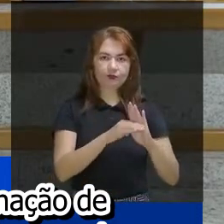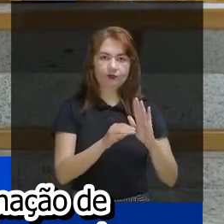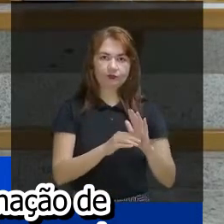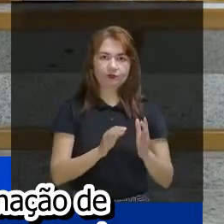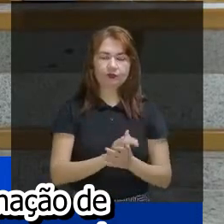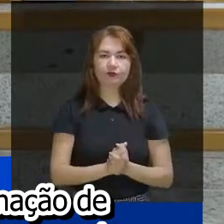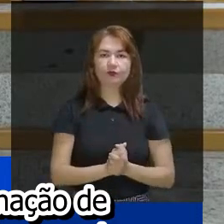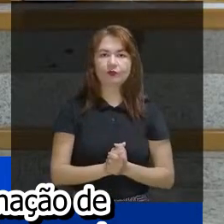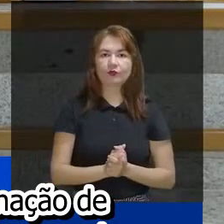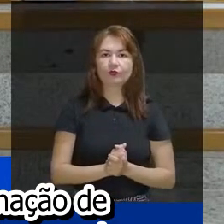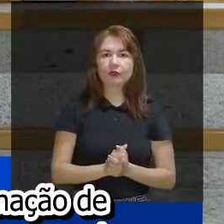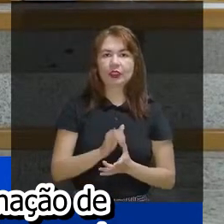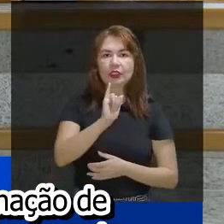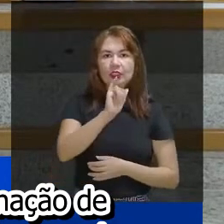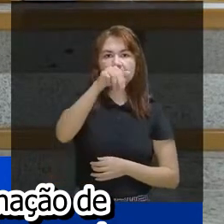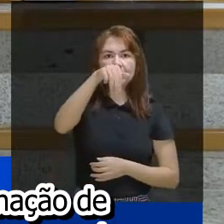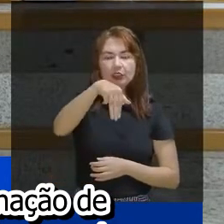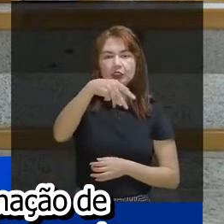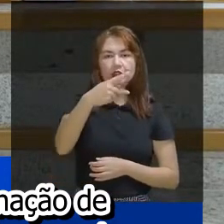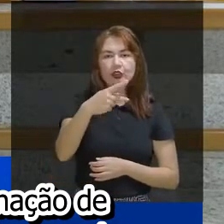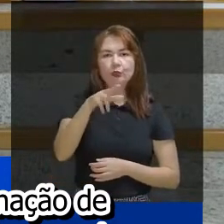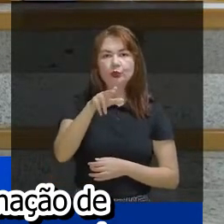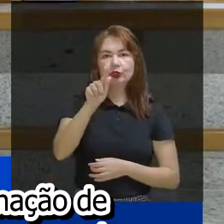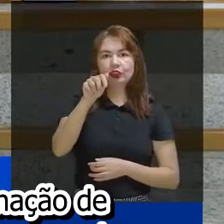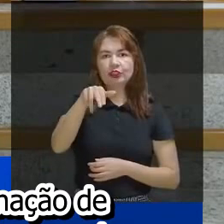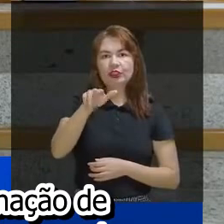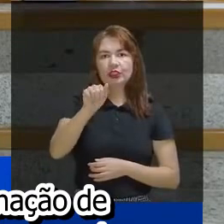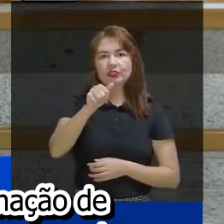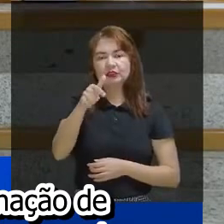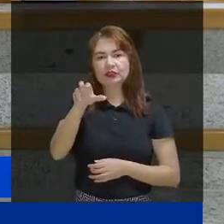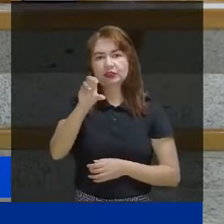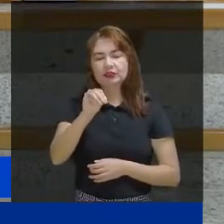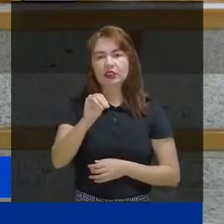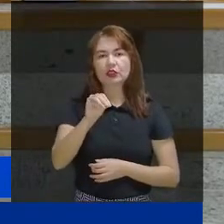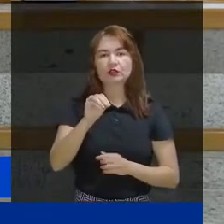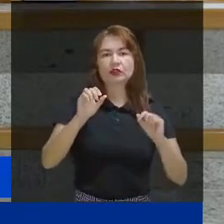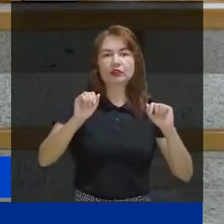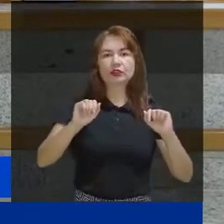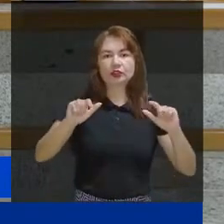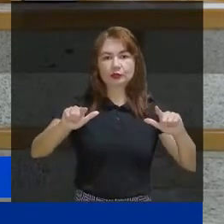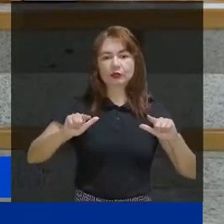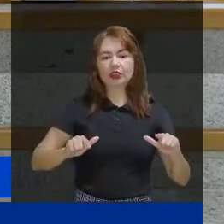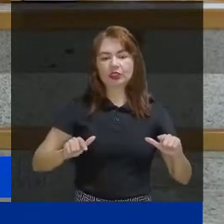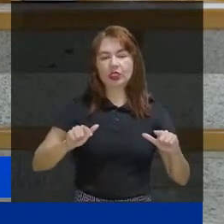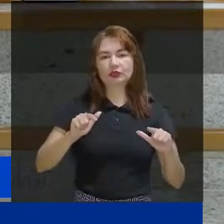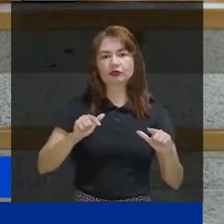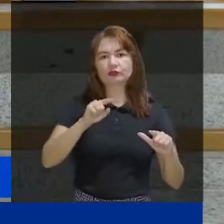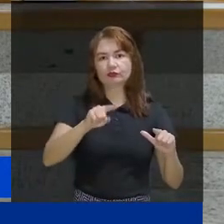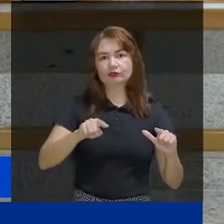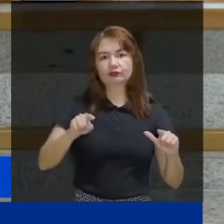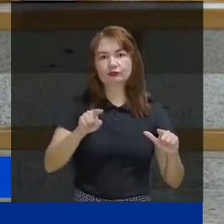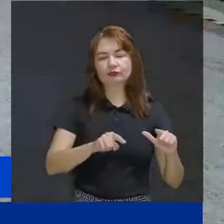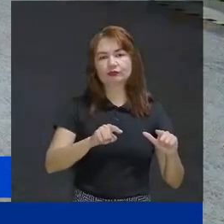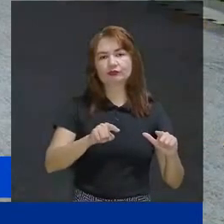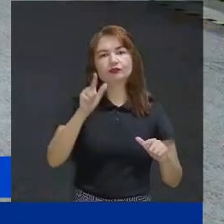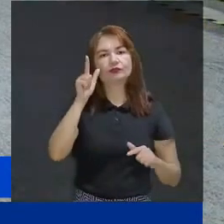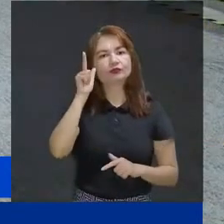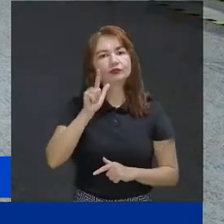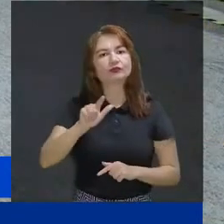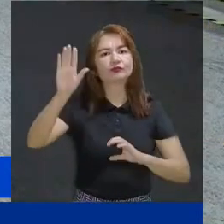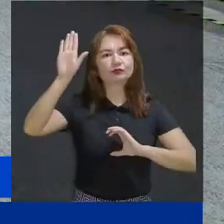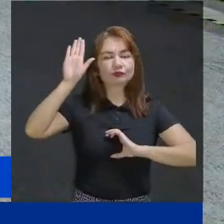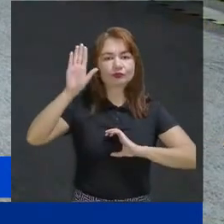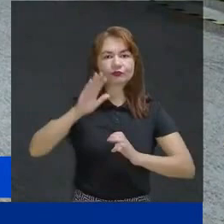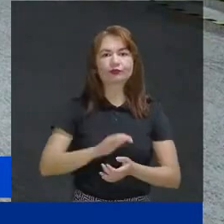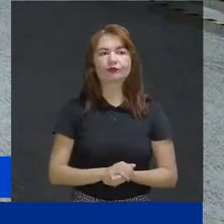de impugnação de mandato eletivo, AIME, número 600.008, de 2023. O impugnante